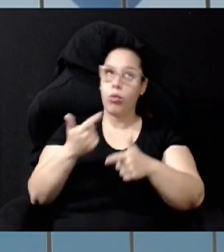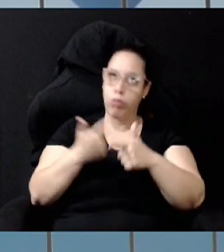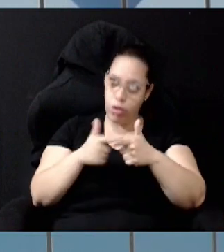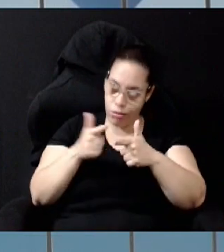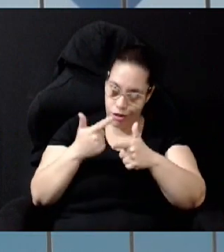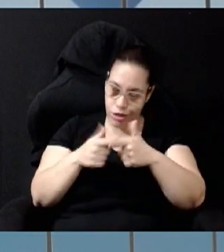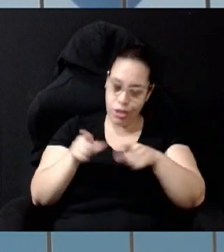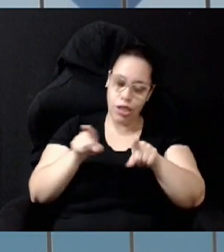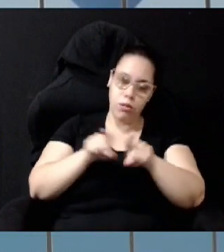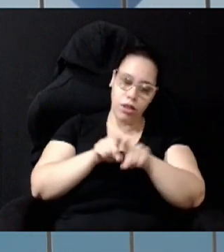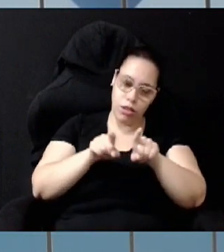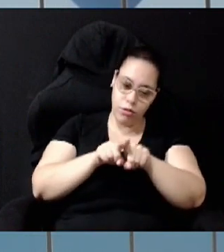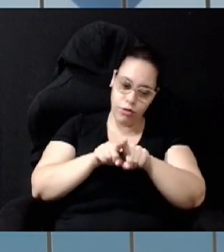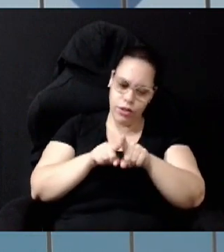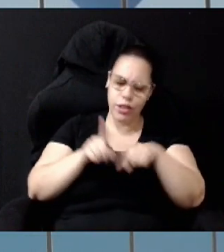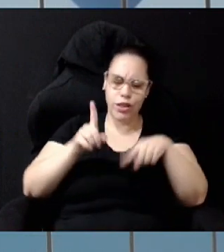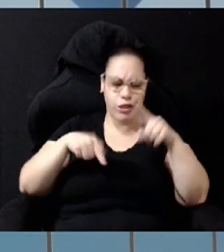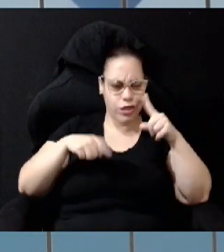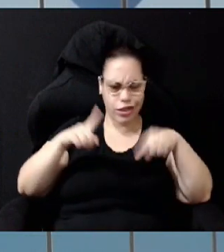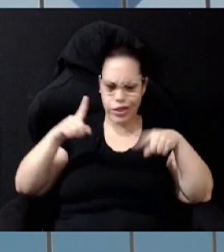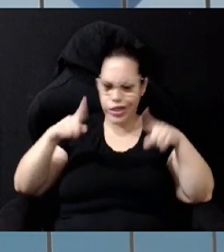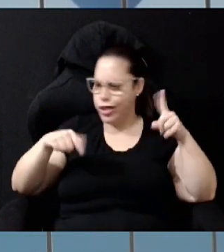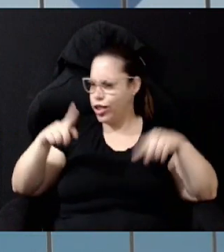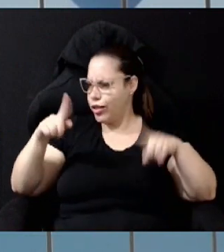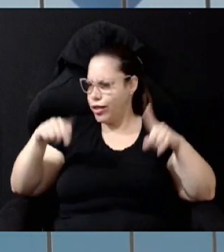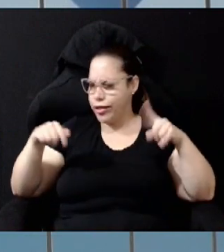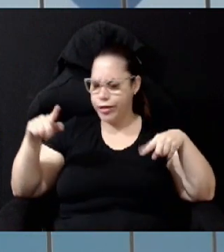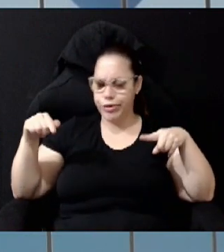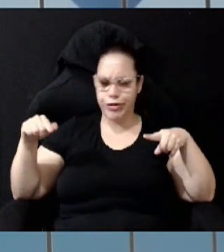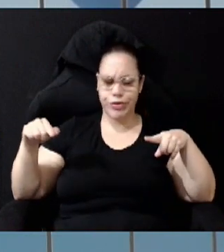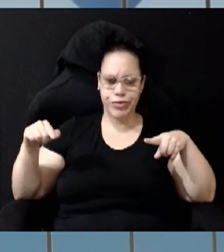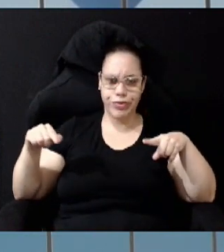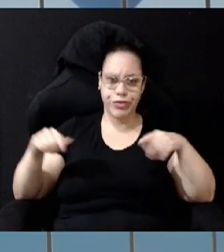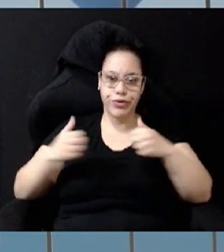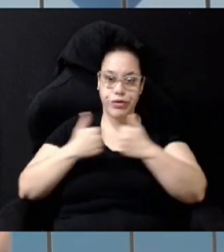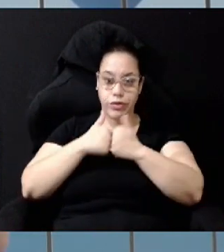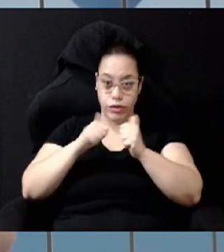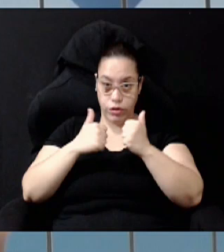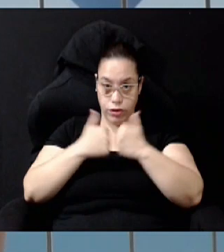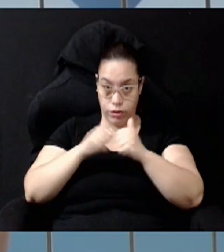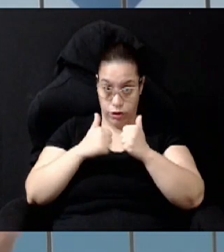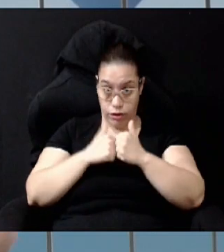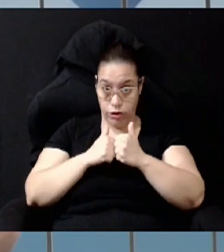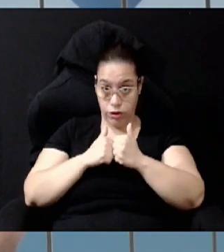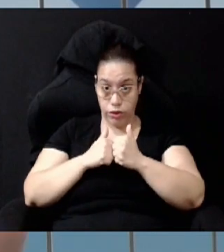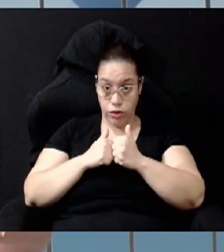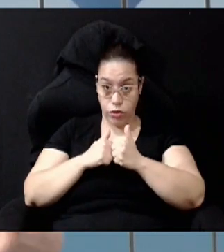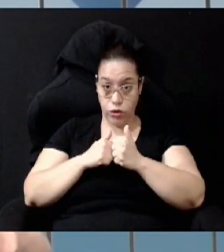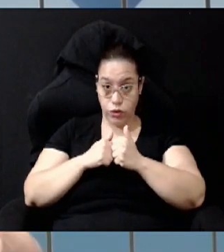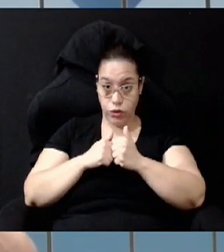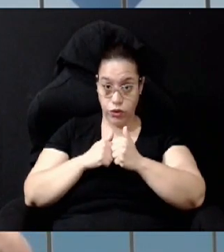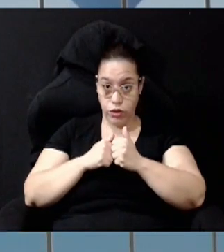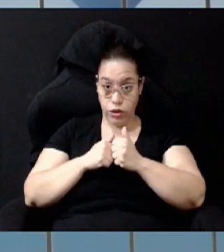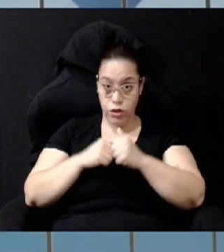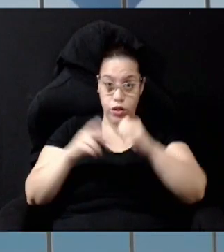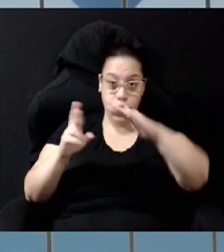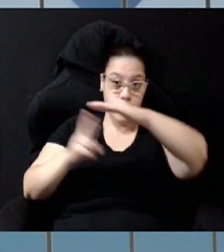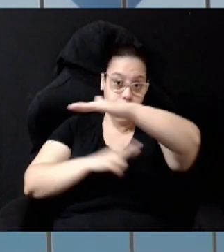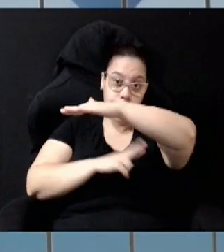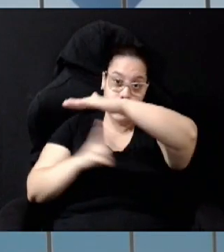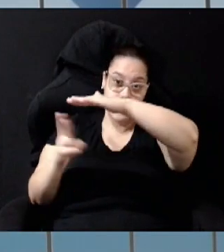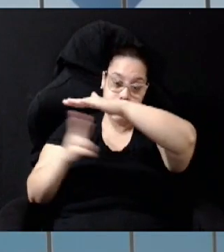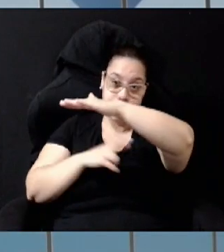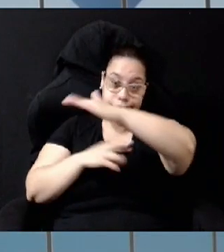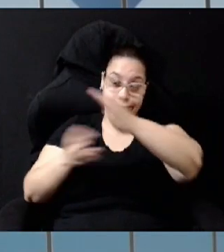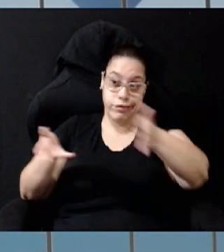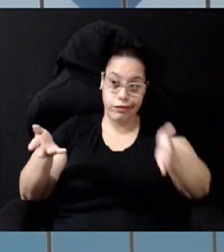é diversificar a questão do transporte. Então, você não focar tão na rodovia como o Brasil sempre focou. Então,